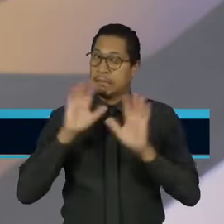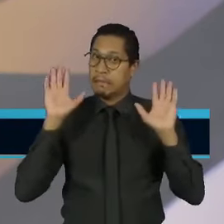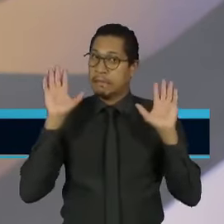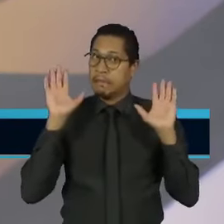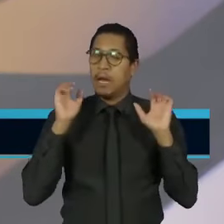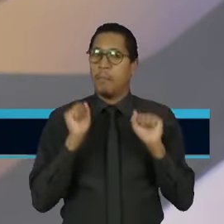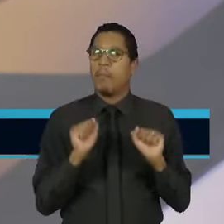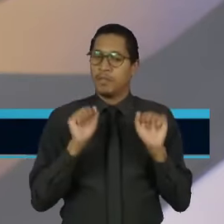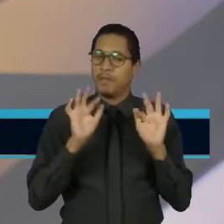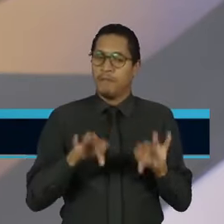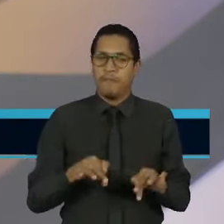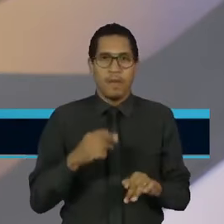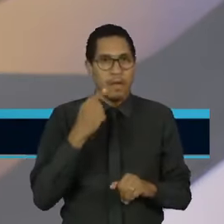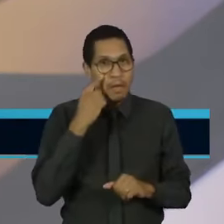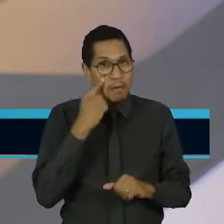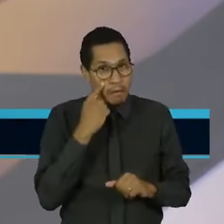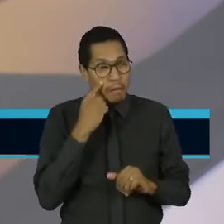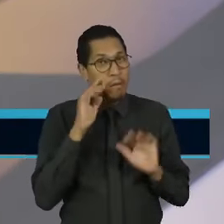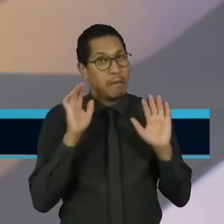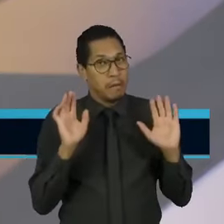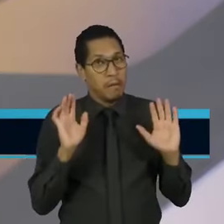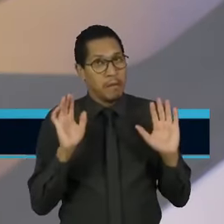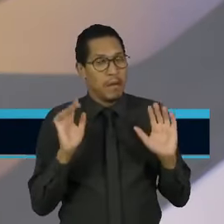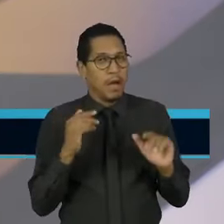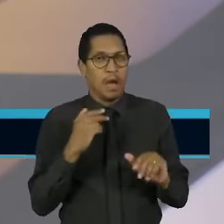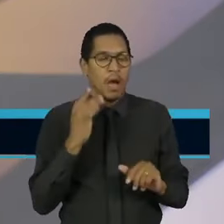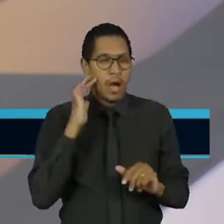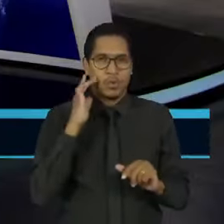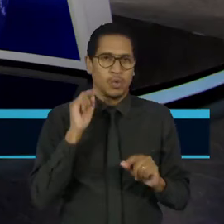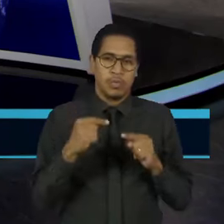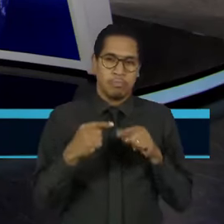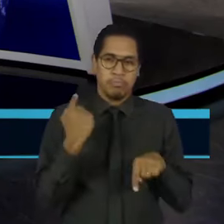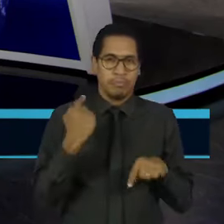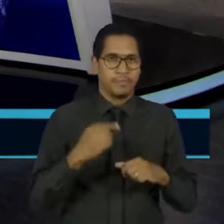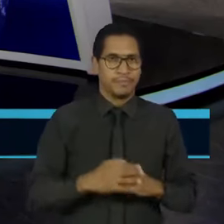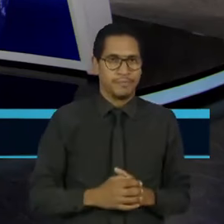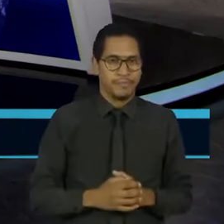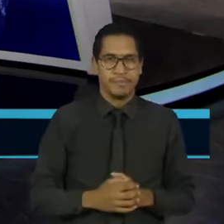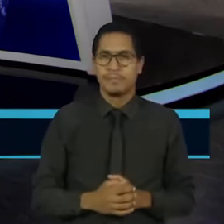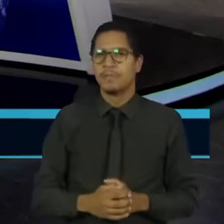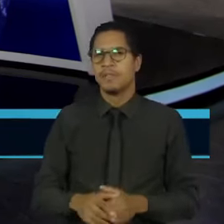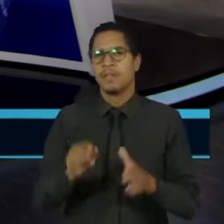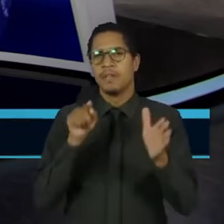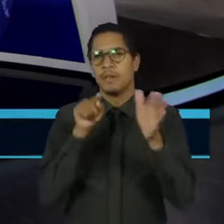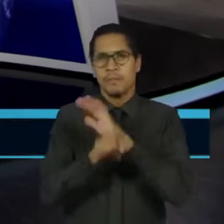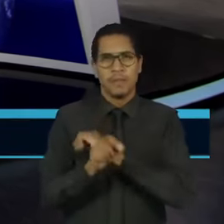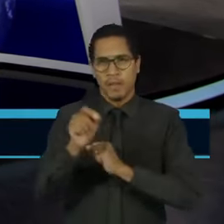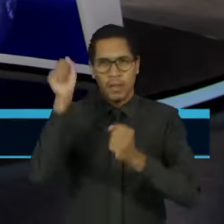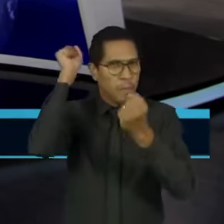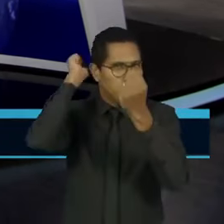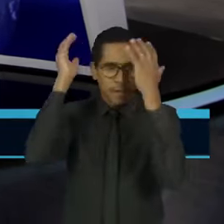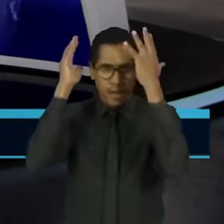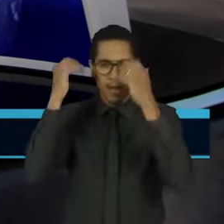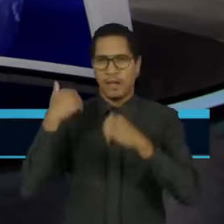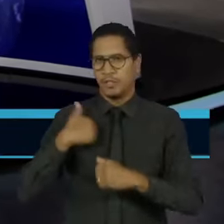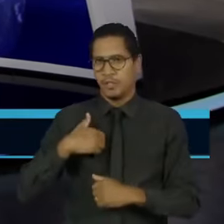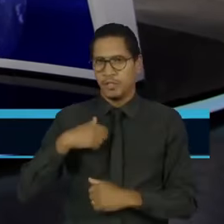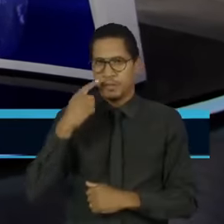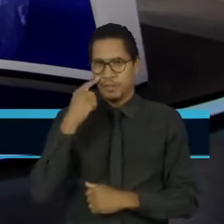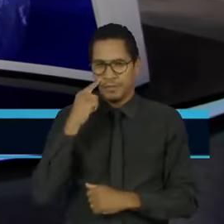né Acho que se tornou virtualmente inviável agora eu passo para você cortel vai falar sobre Javier milei voltamos pra